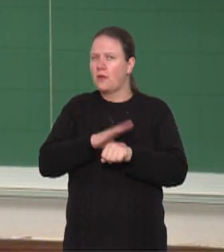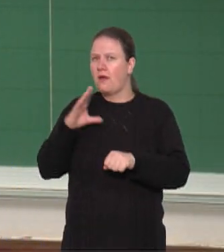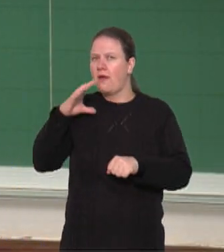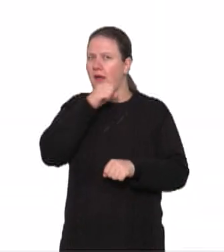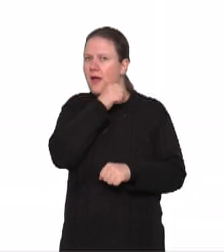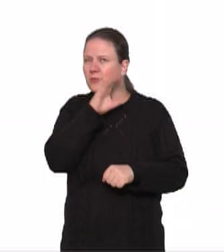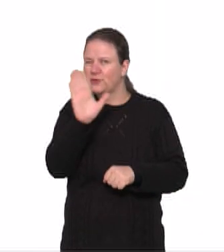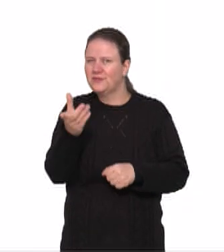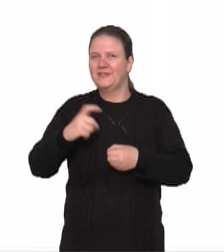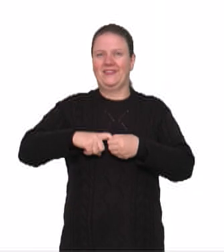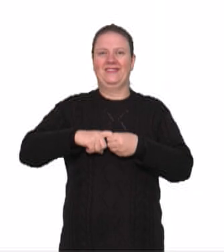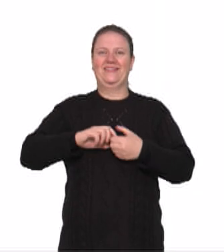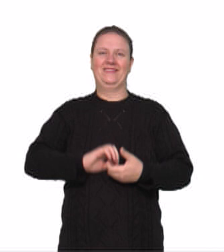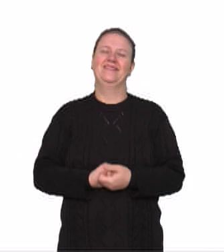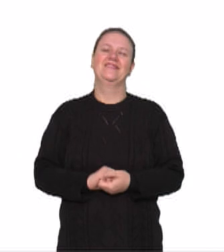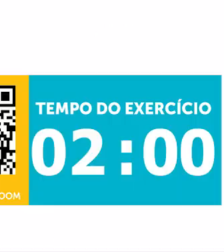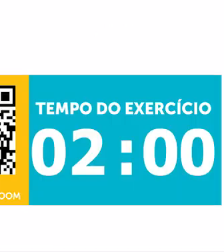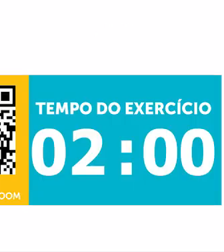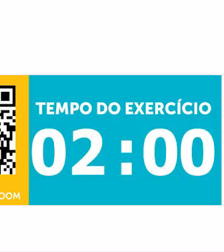pensar.